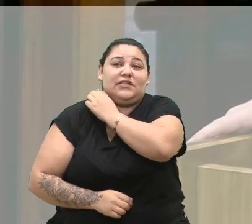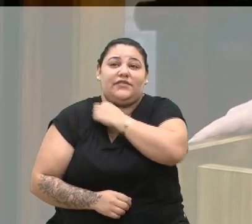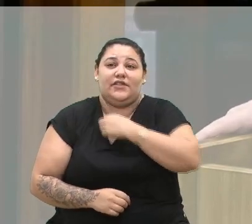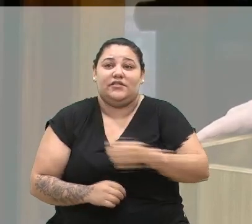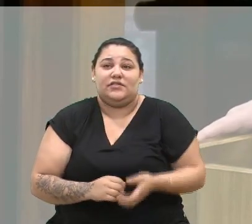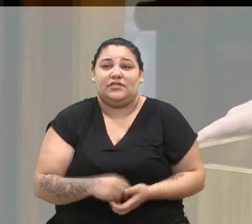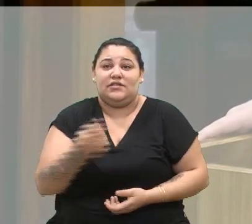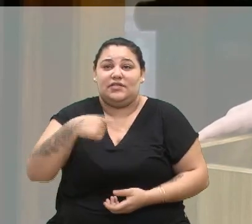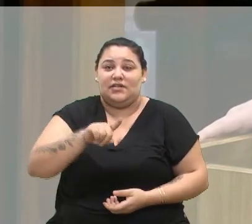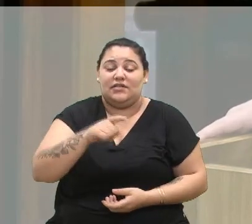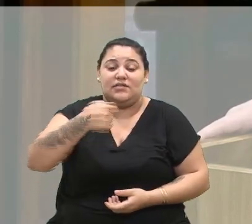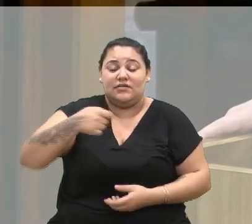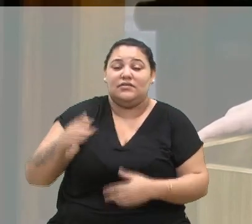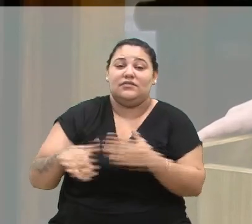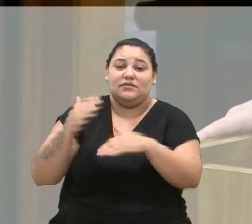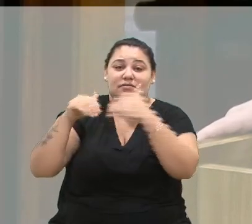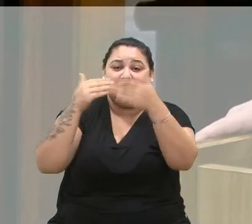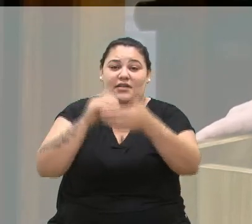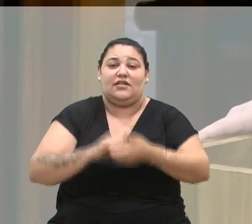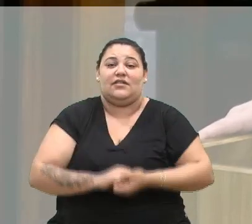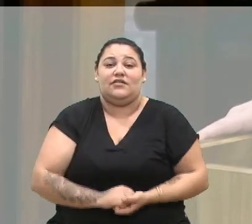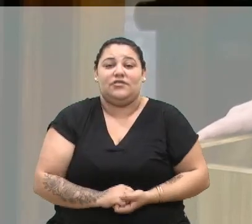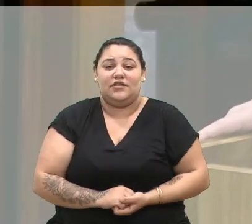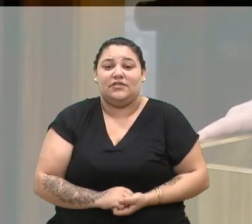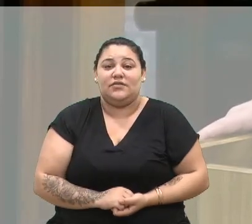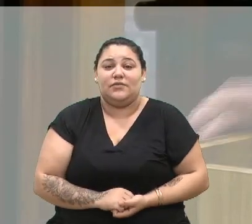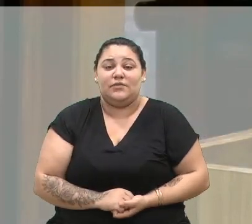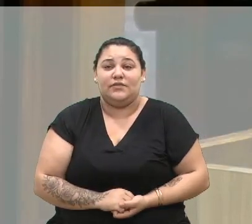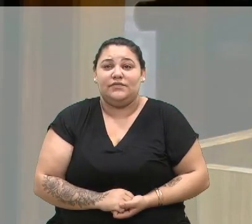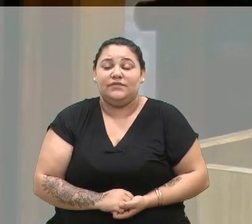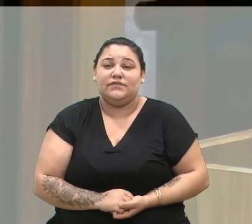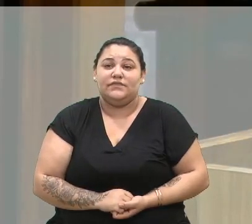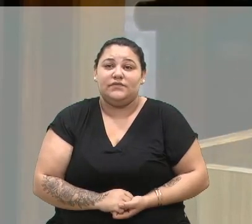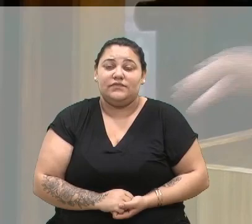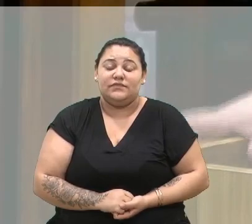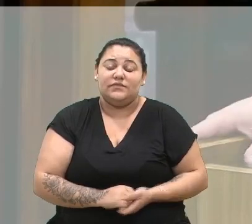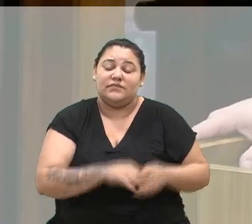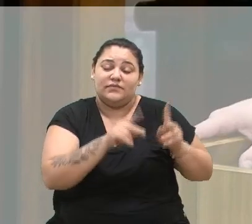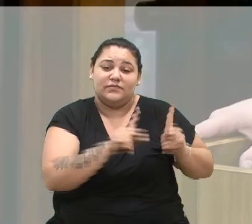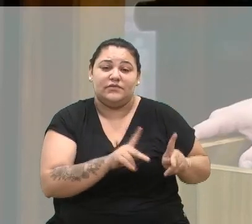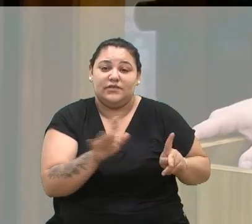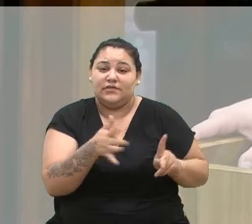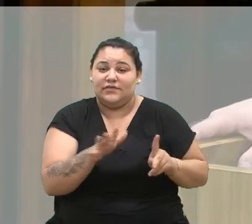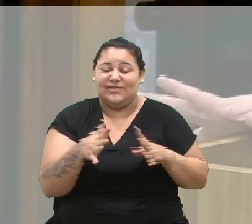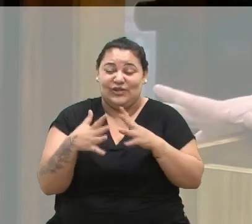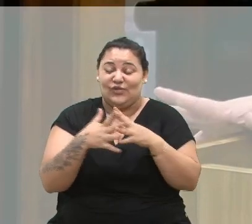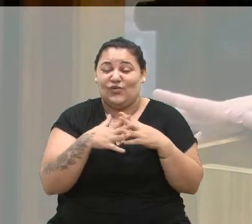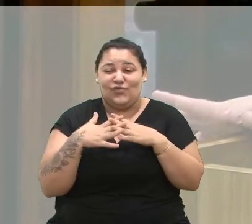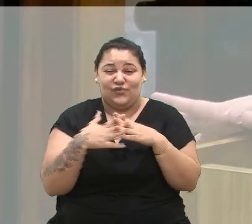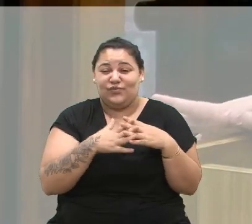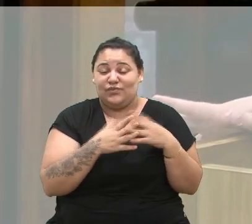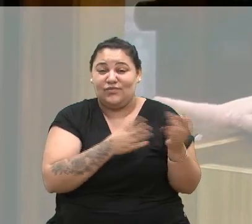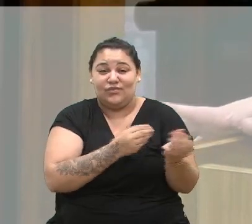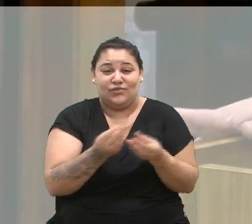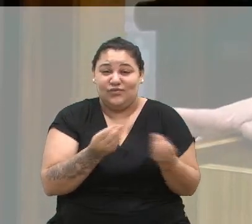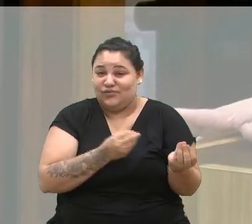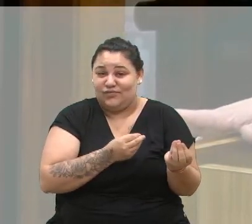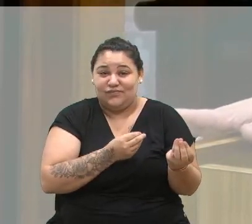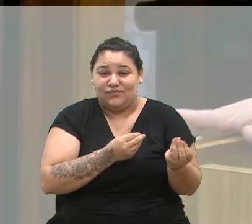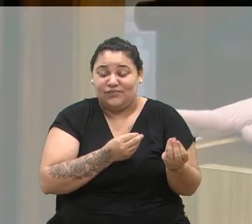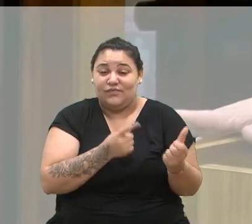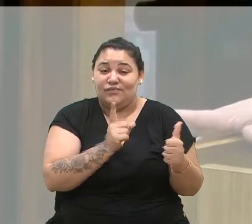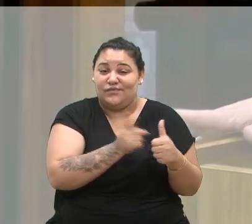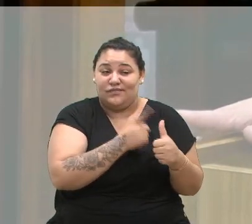reforçar. Uma coisa que cabe salientar, porque as pessoas às vezes se confundem muito. Primeiro é a questão do